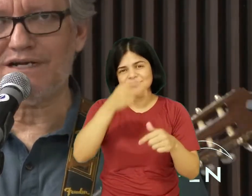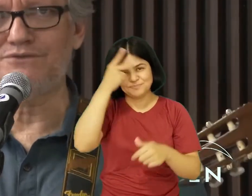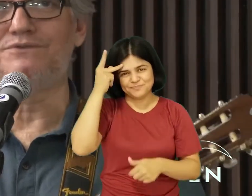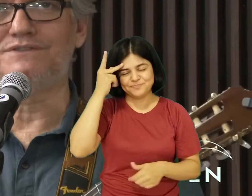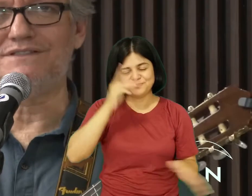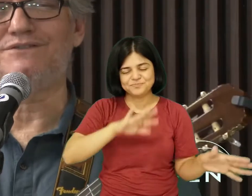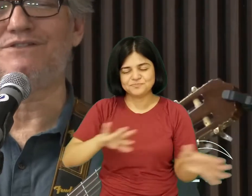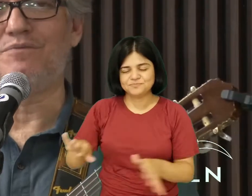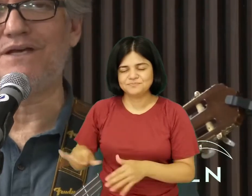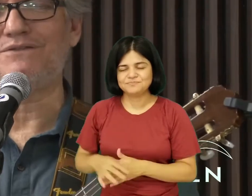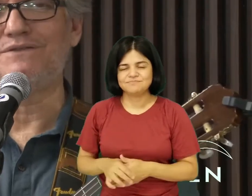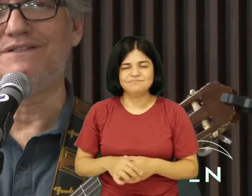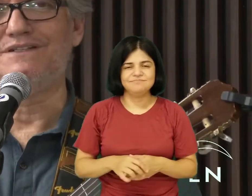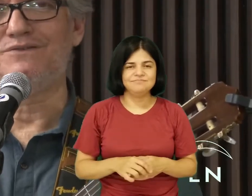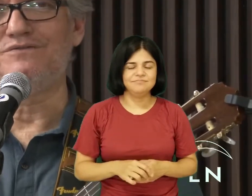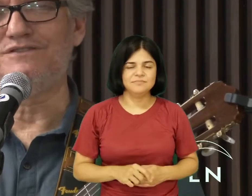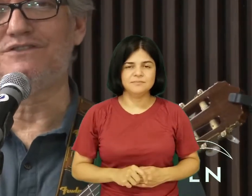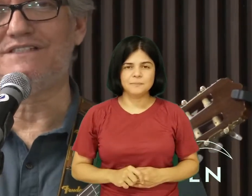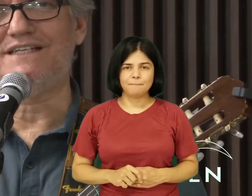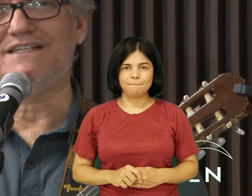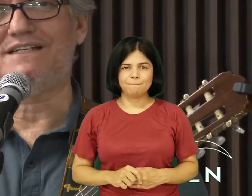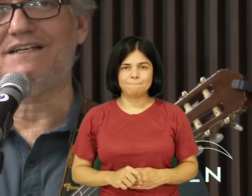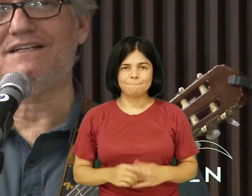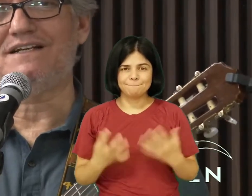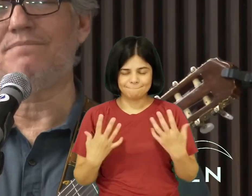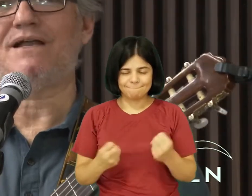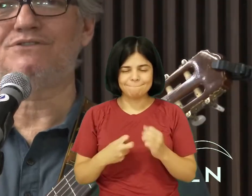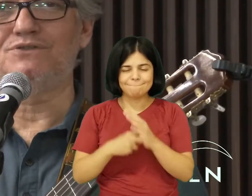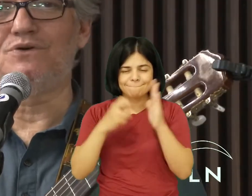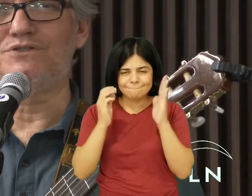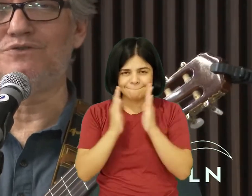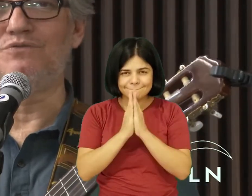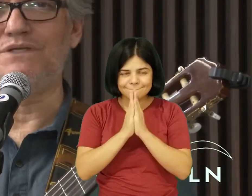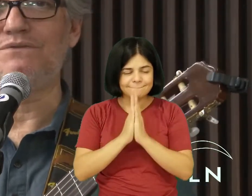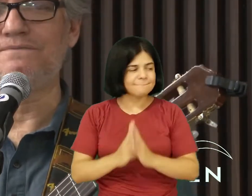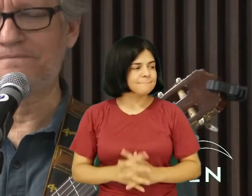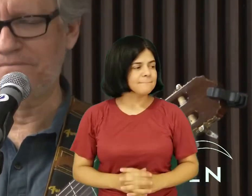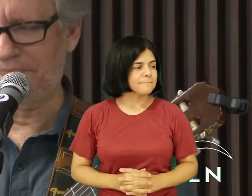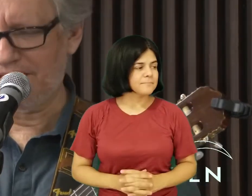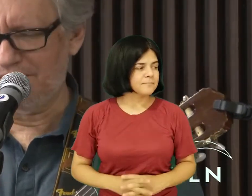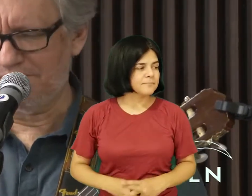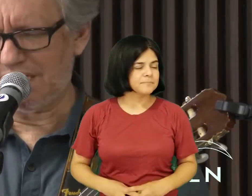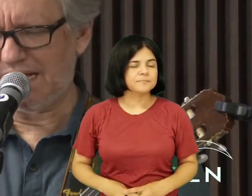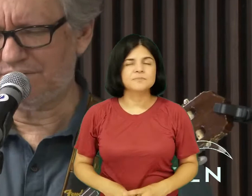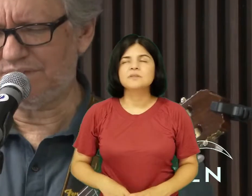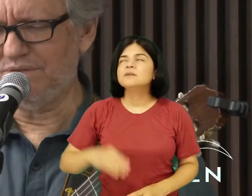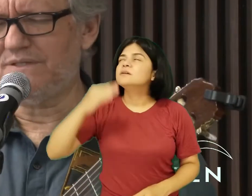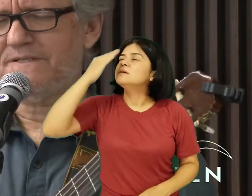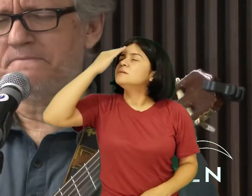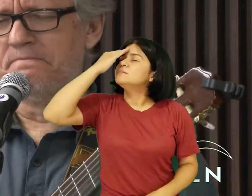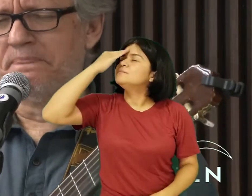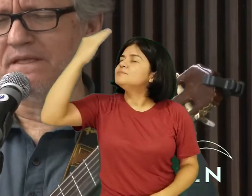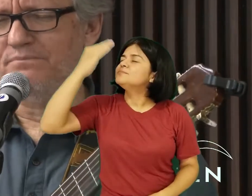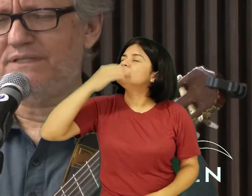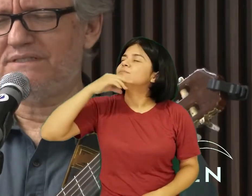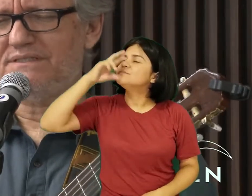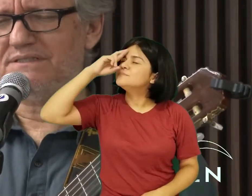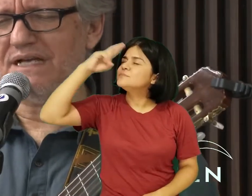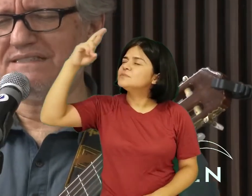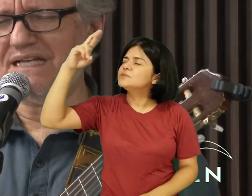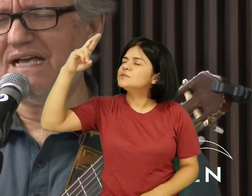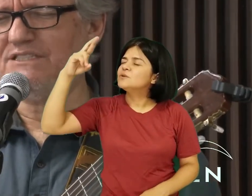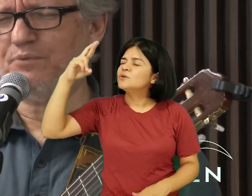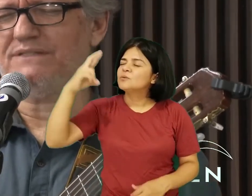Vamos orar juntos então nesse momento? Convido você a clamar ao Senhor junto comigo. Obrigado, Senhor, por